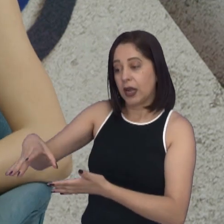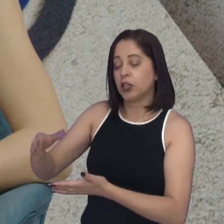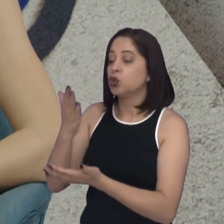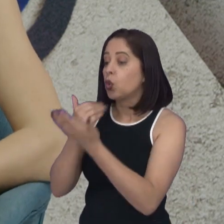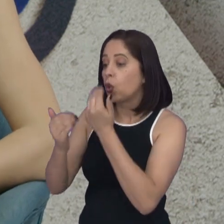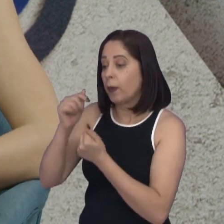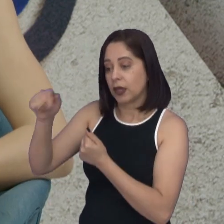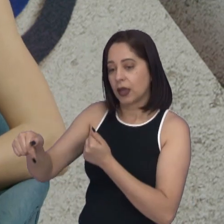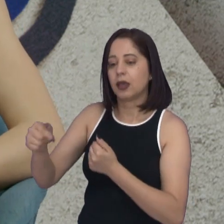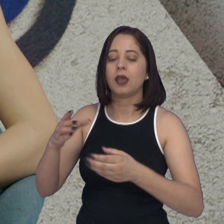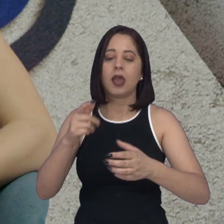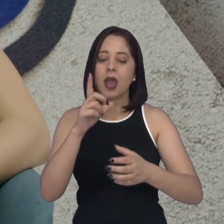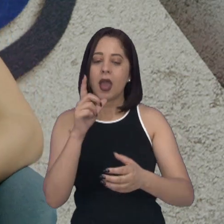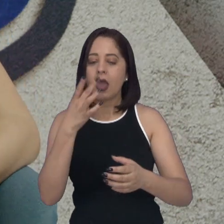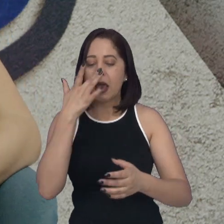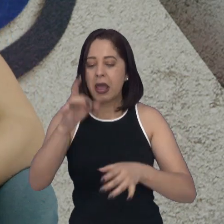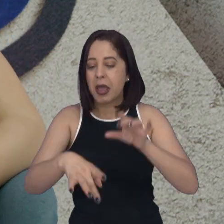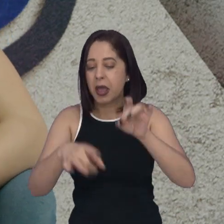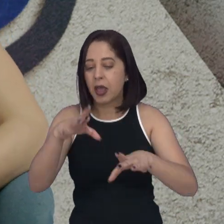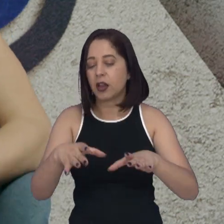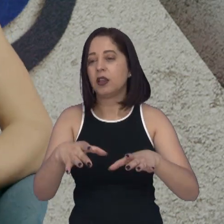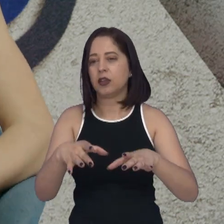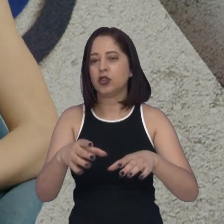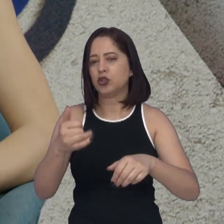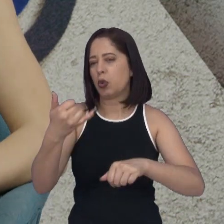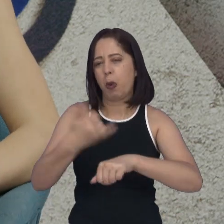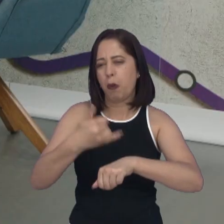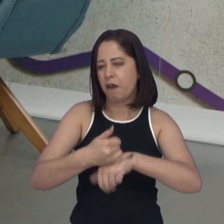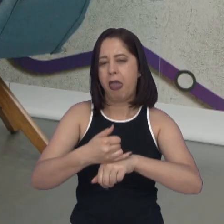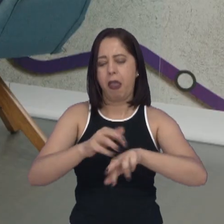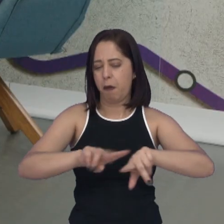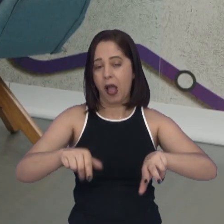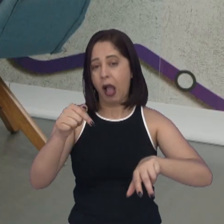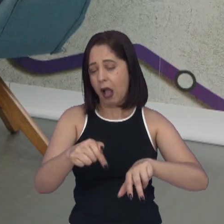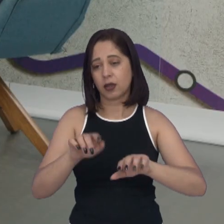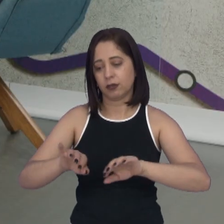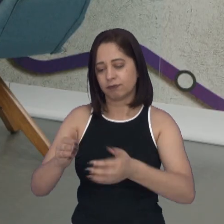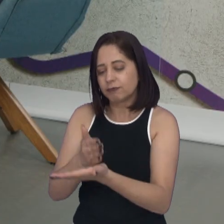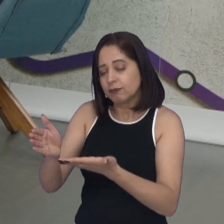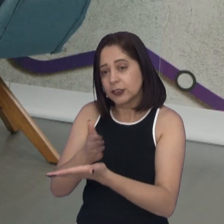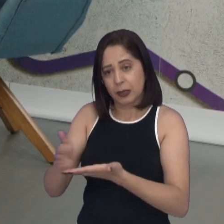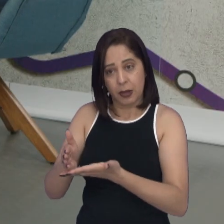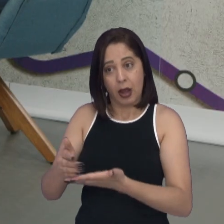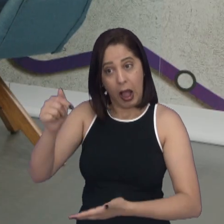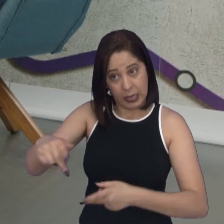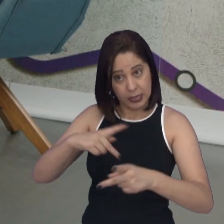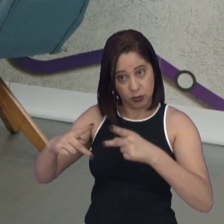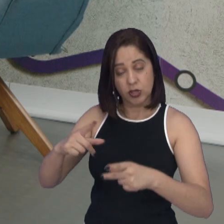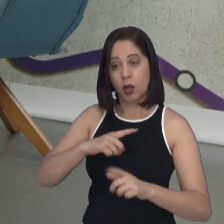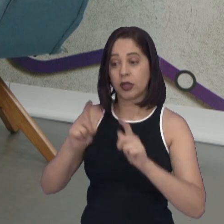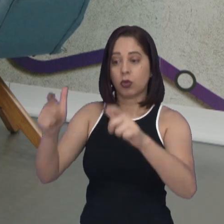aplicar na nossa vida, né? Sustentabilidade. E aqui em São José... Aqui em São José a gente tem os